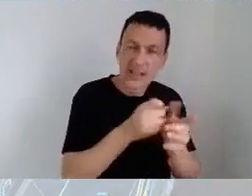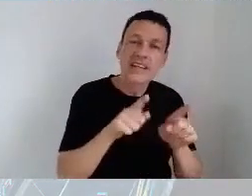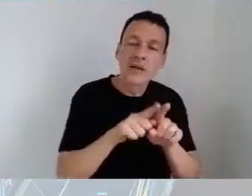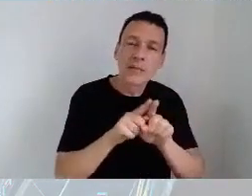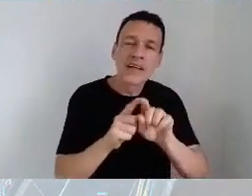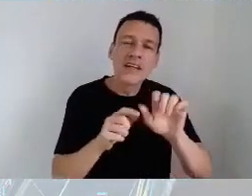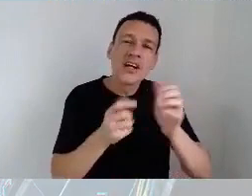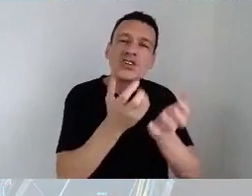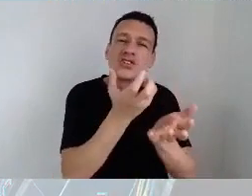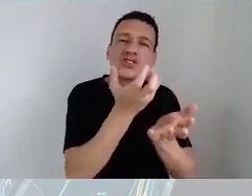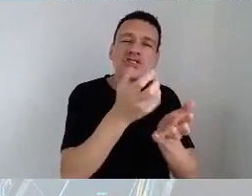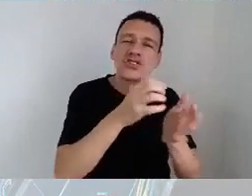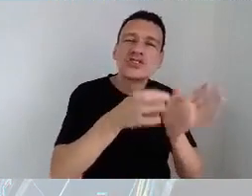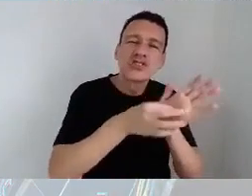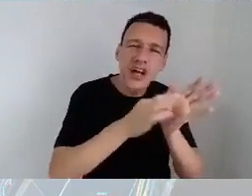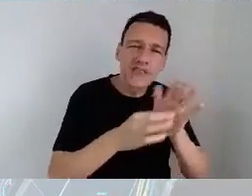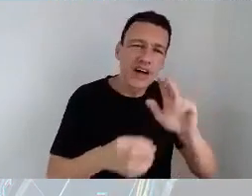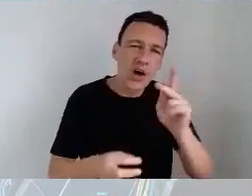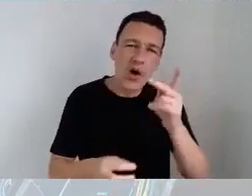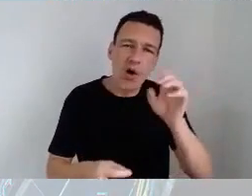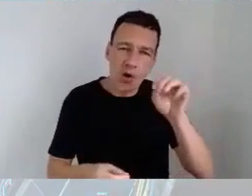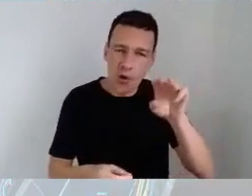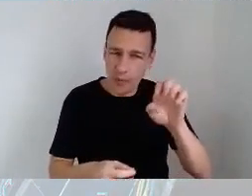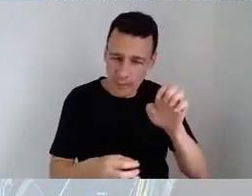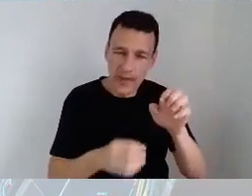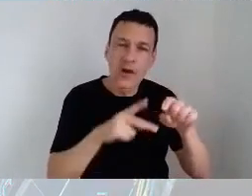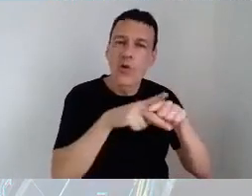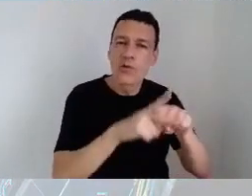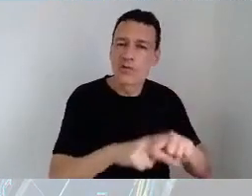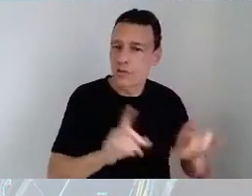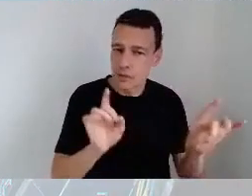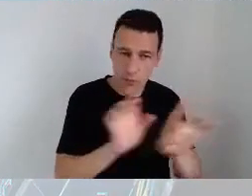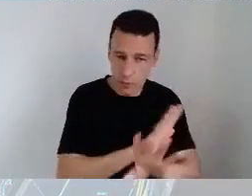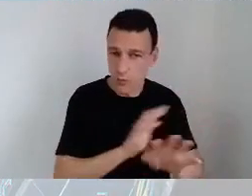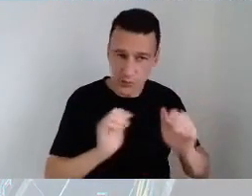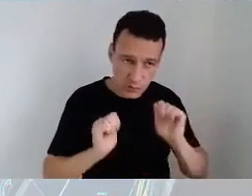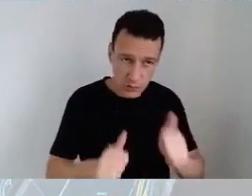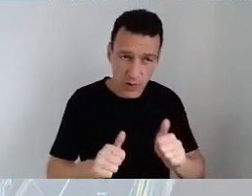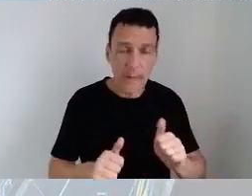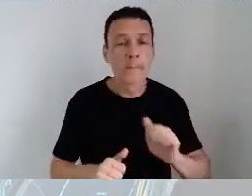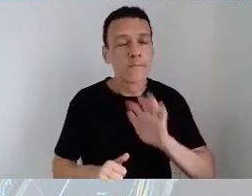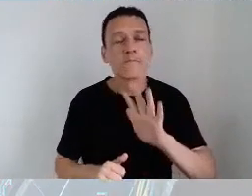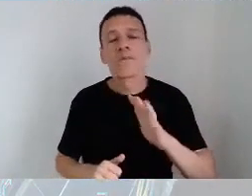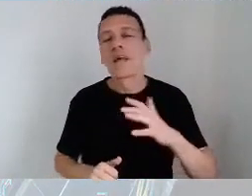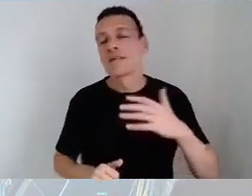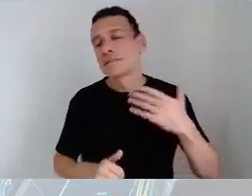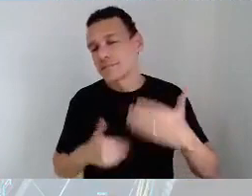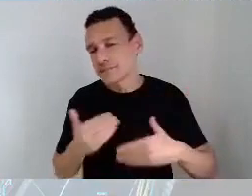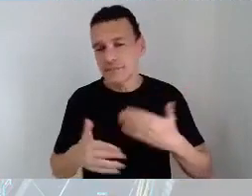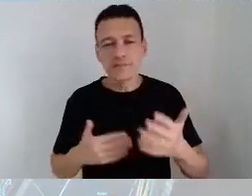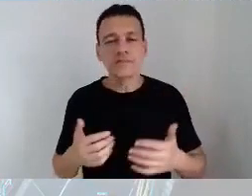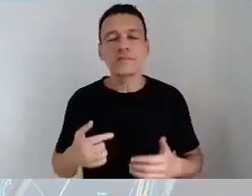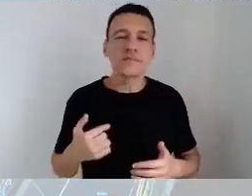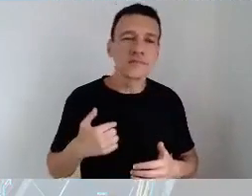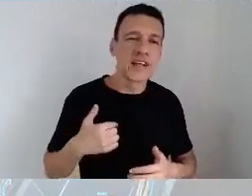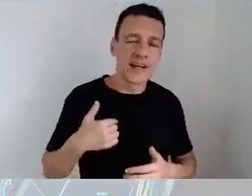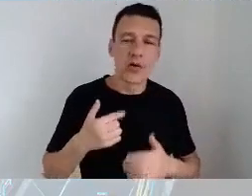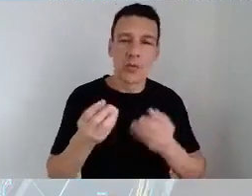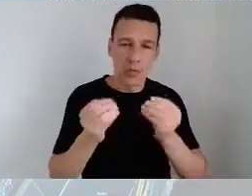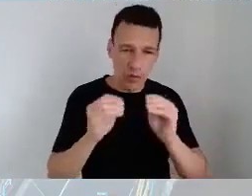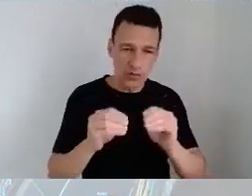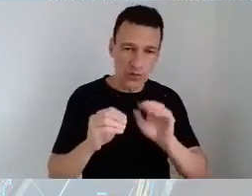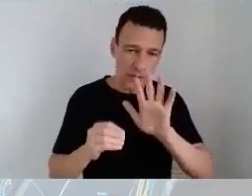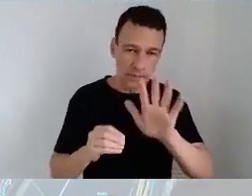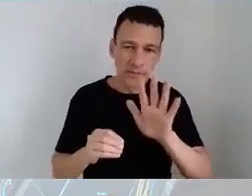do JMeter que eu baixei, e aqui... Eu passo o ponto JMeter SH, que é onde de fato ele